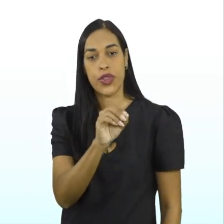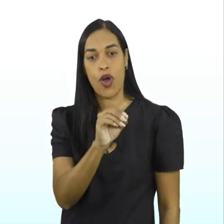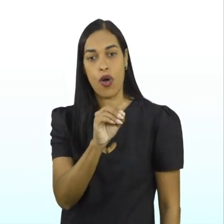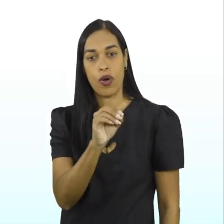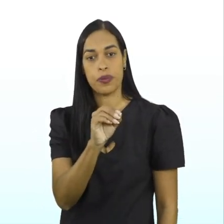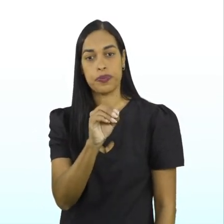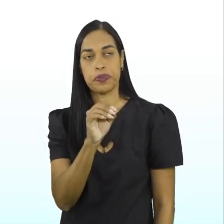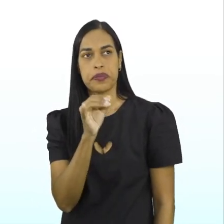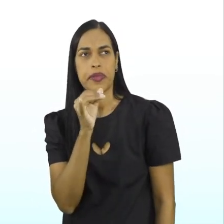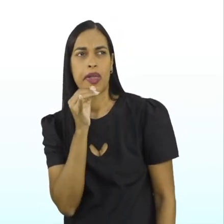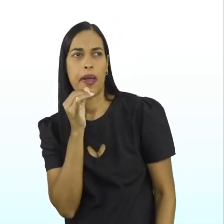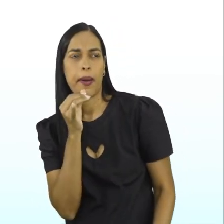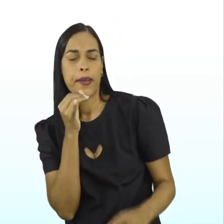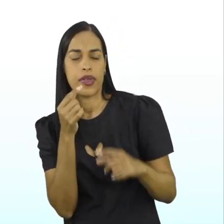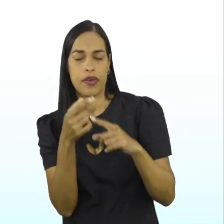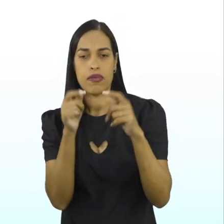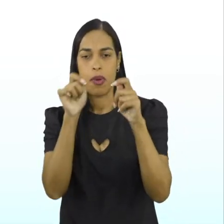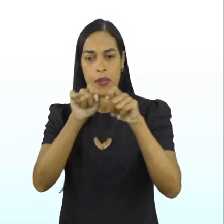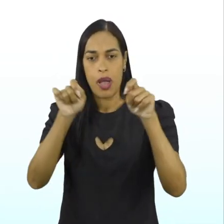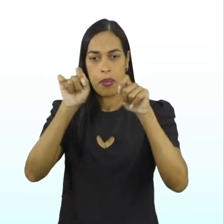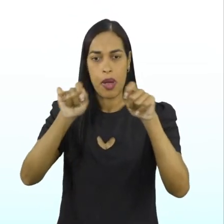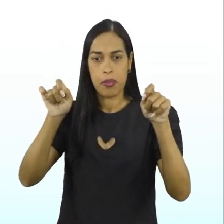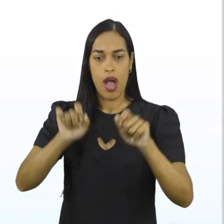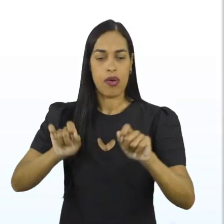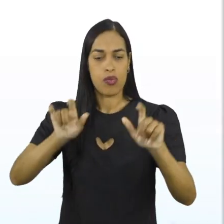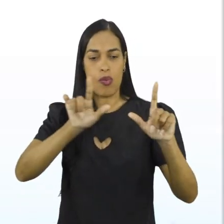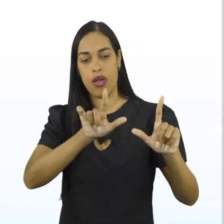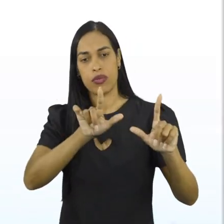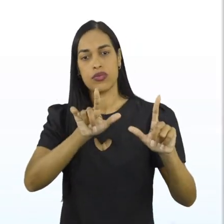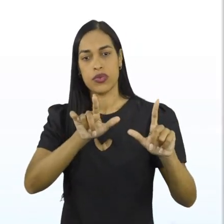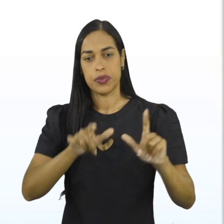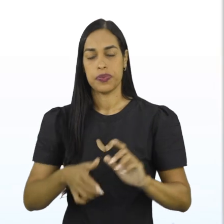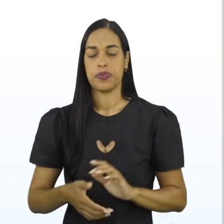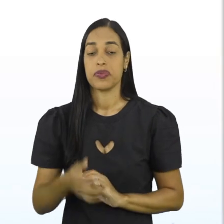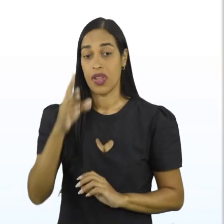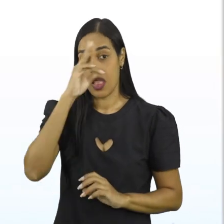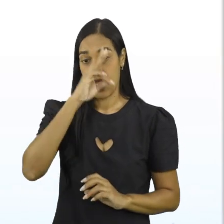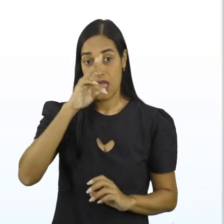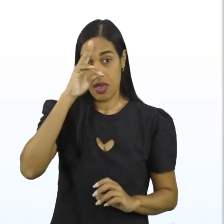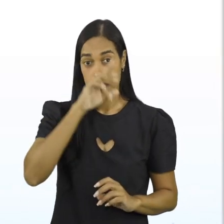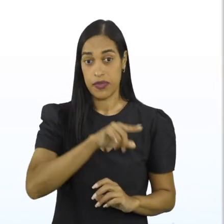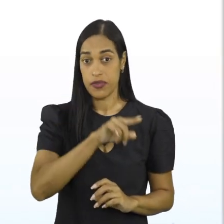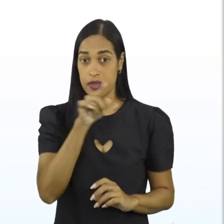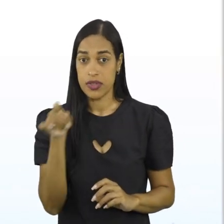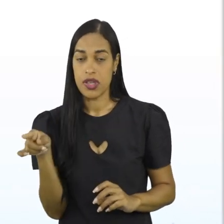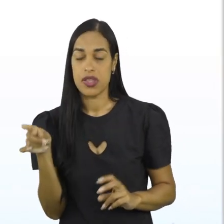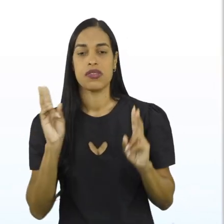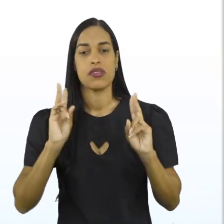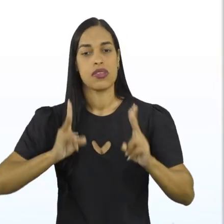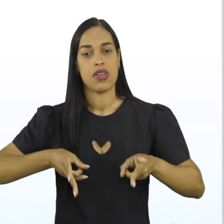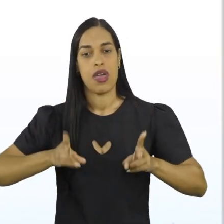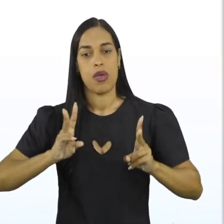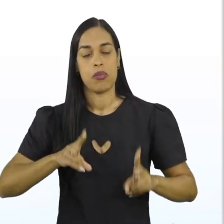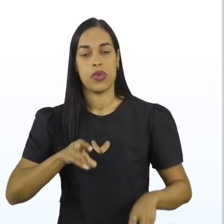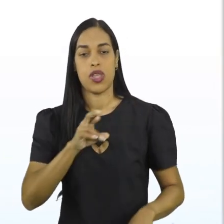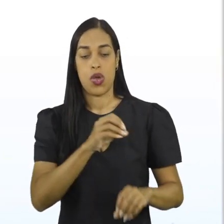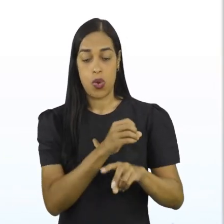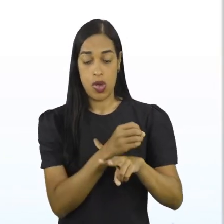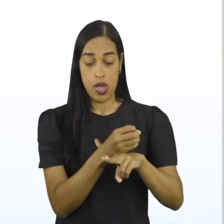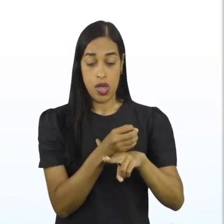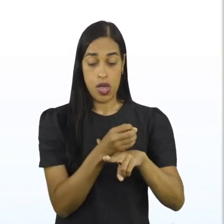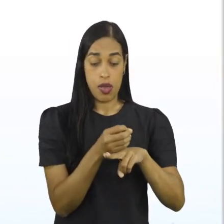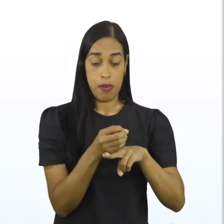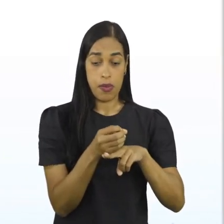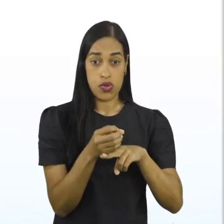tá? Bota isso aí no quadro, tá? Eu vou botar. Léo, bota aí, por favor, no quadro aí pra mim, por favor. Lembrem que o ribossomo,